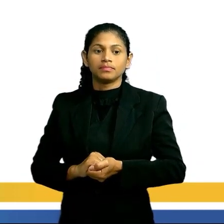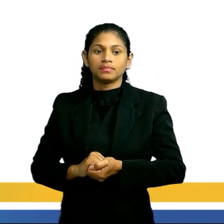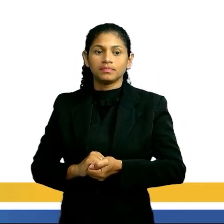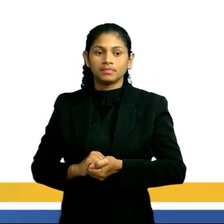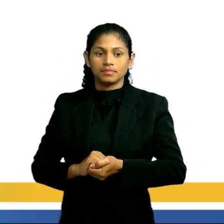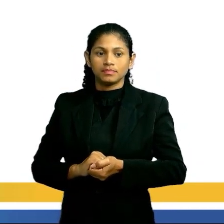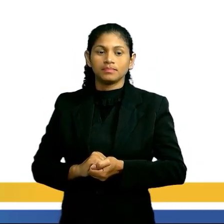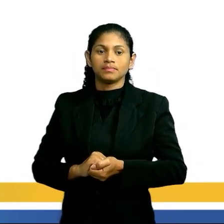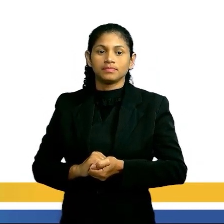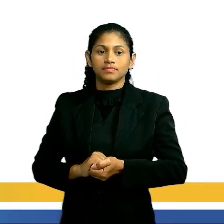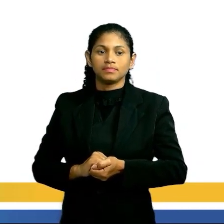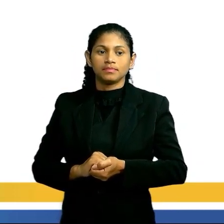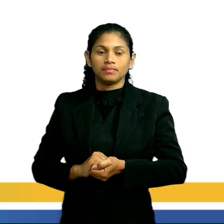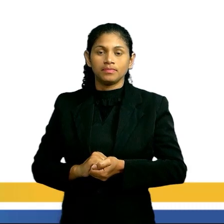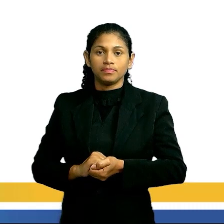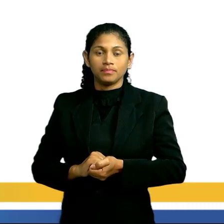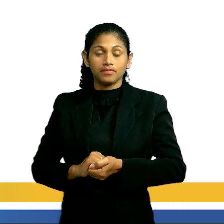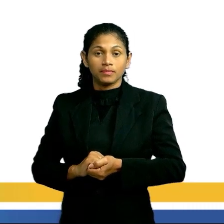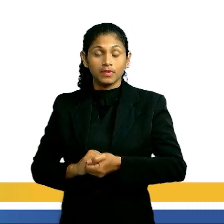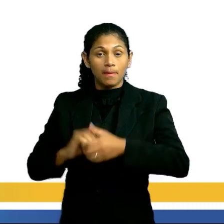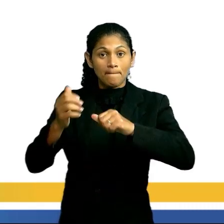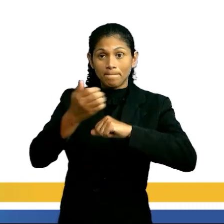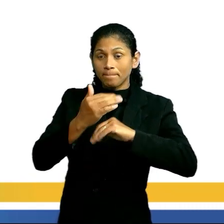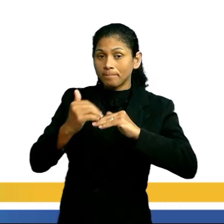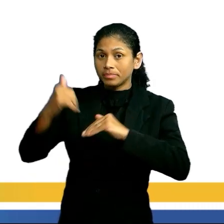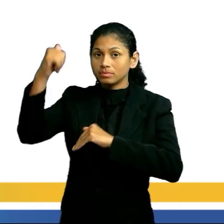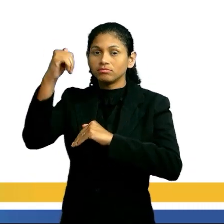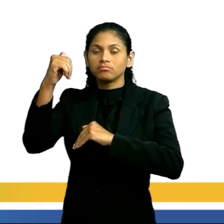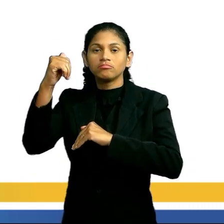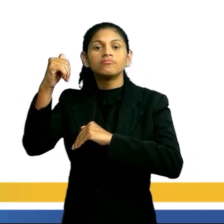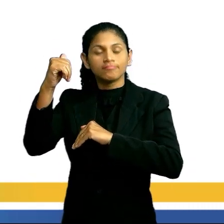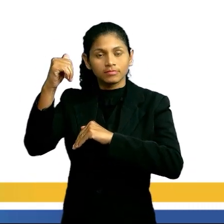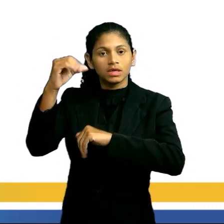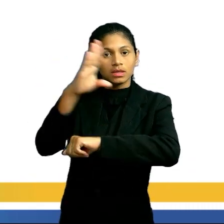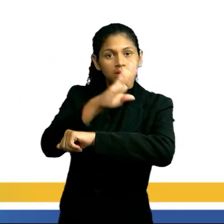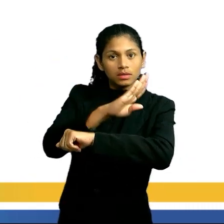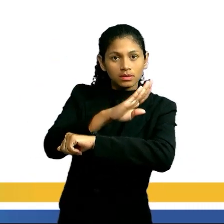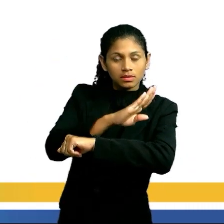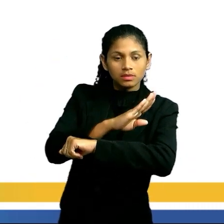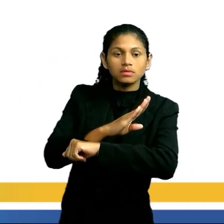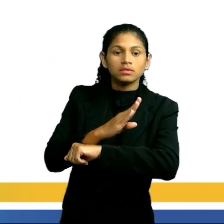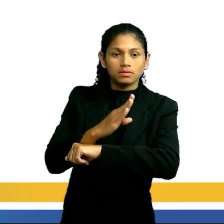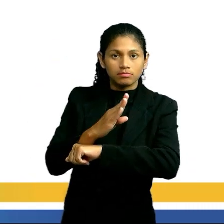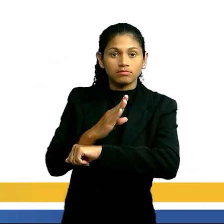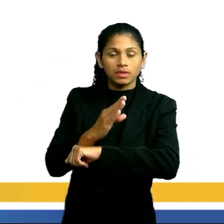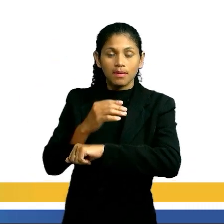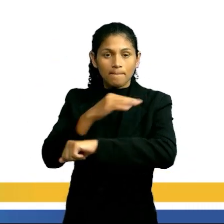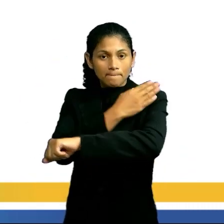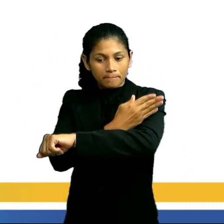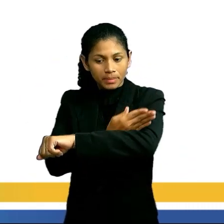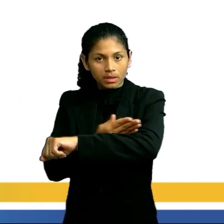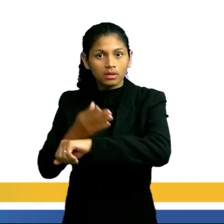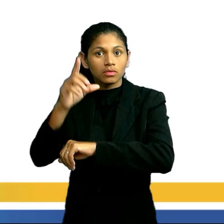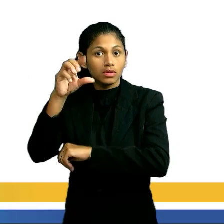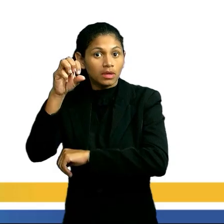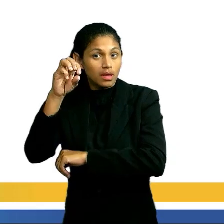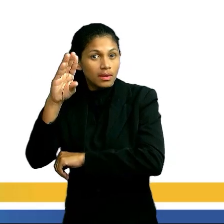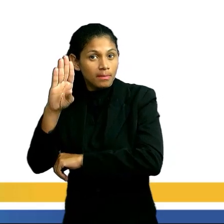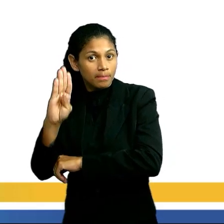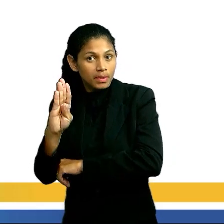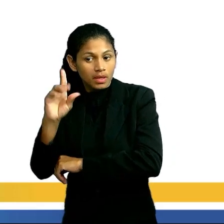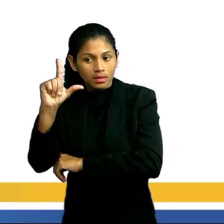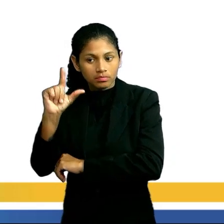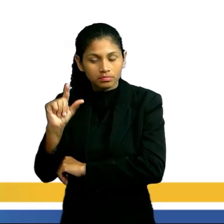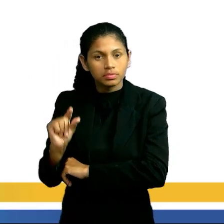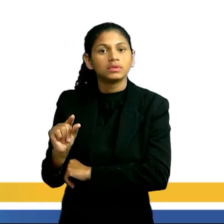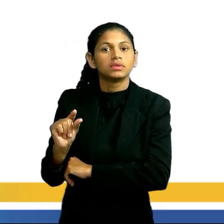bezinho, roxa. É dominante em relação à cor branca. Para ser branca, só é bezinho, bezinho. Só se